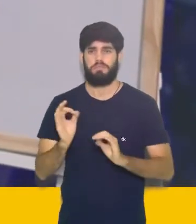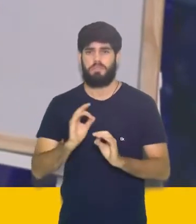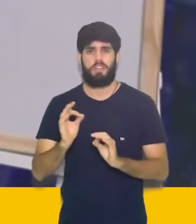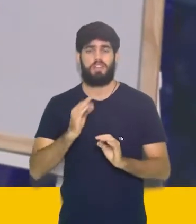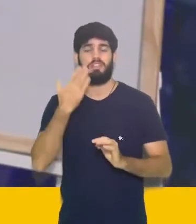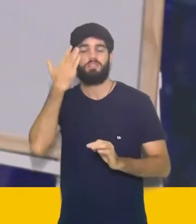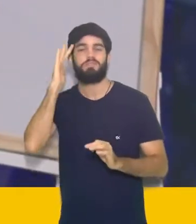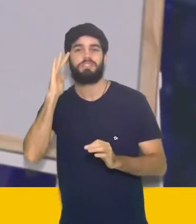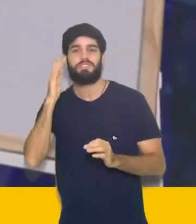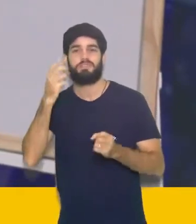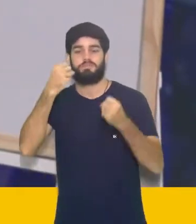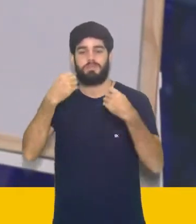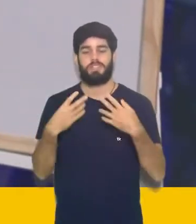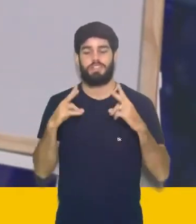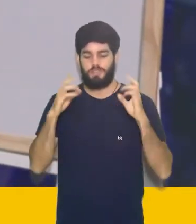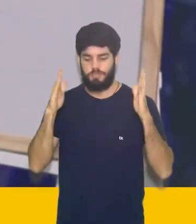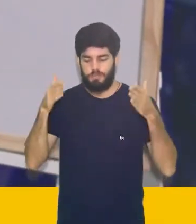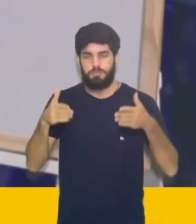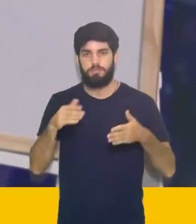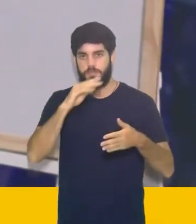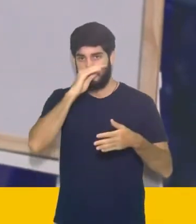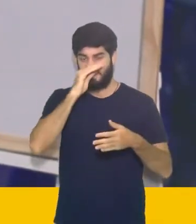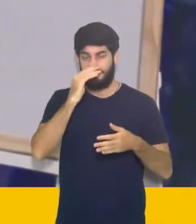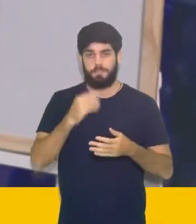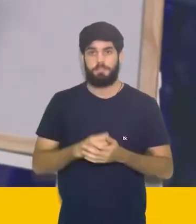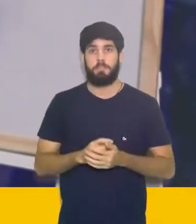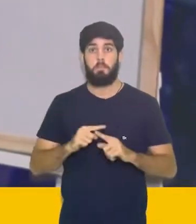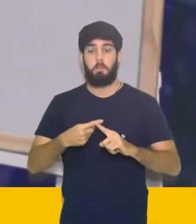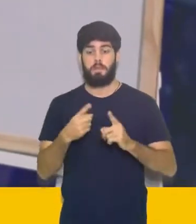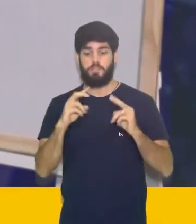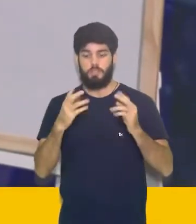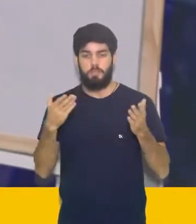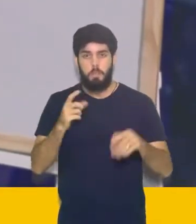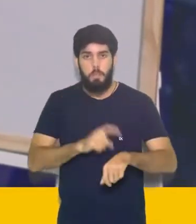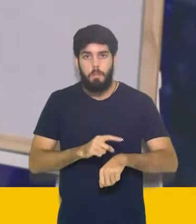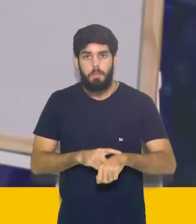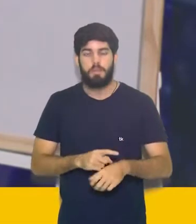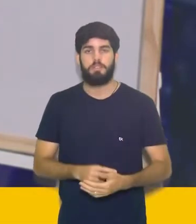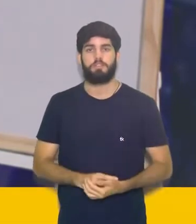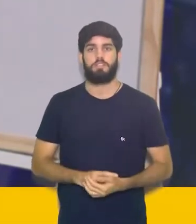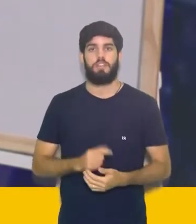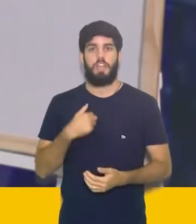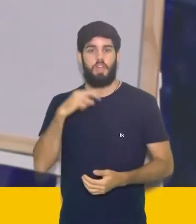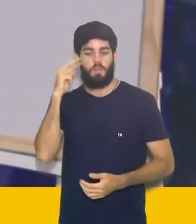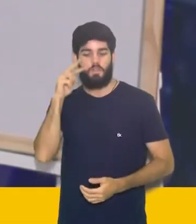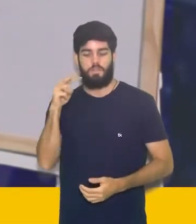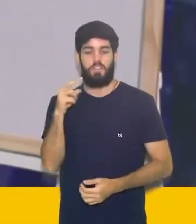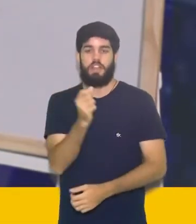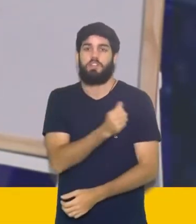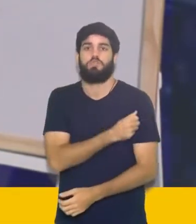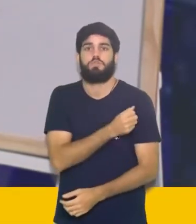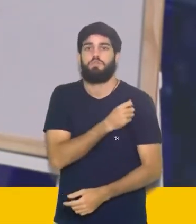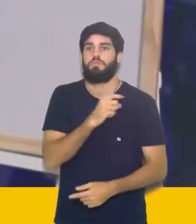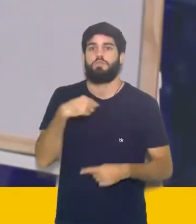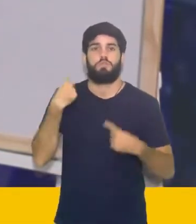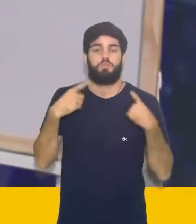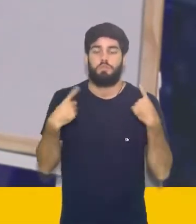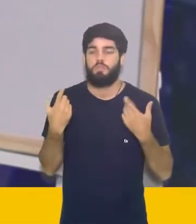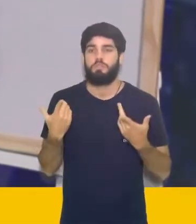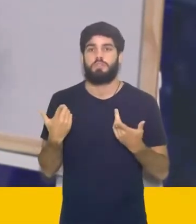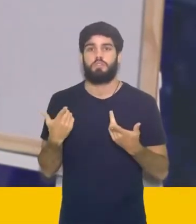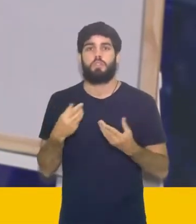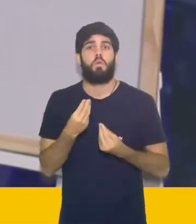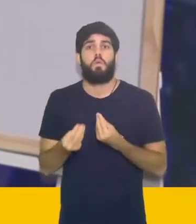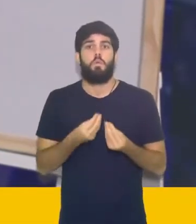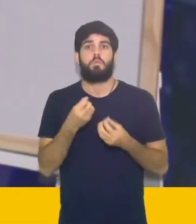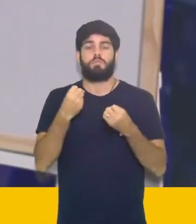sobre isso, não é isso que querem. Mas é o tema do momento, mas isso não vai acontecer. Eu vi aluno ficar louco na rede querendo saber como